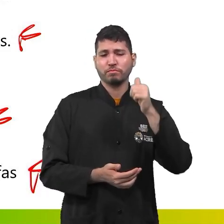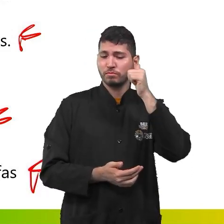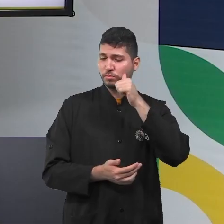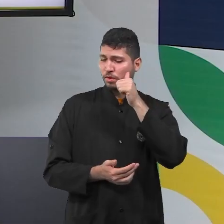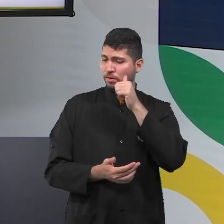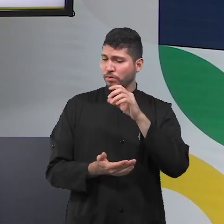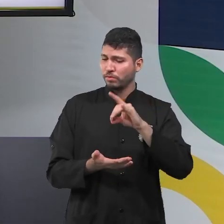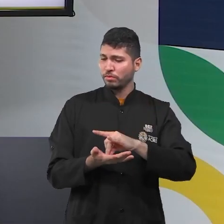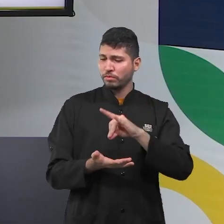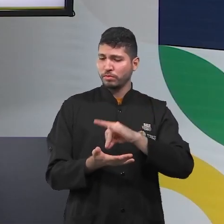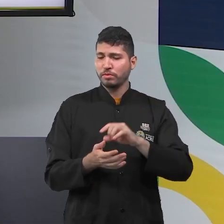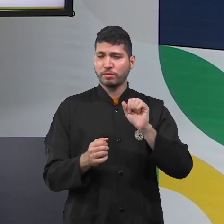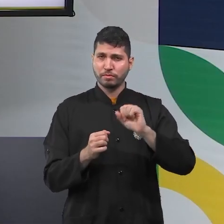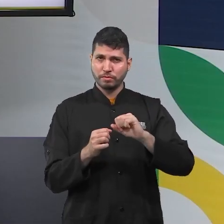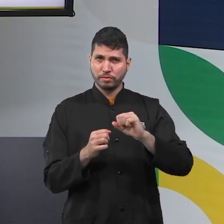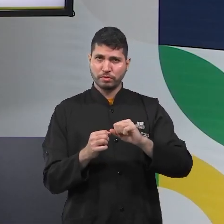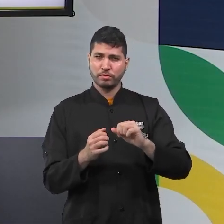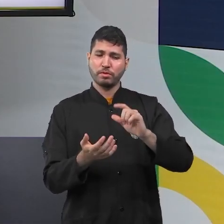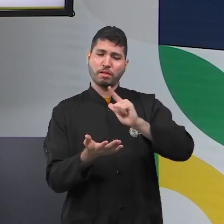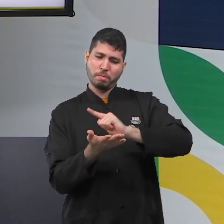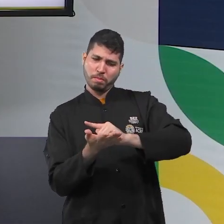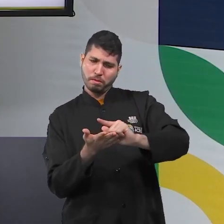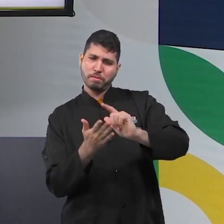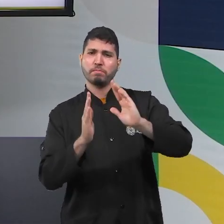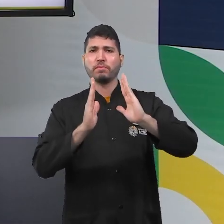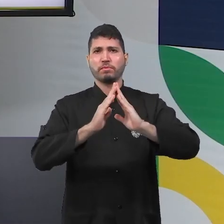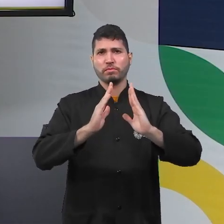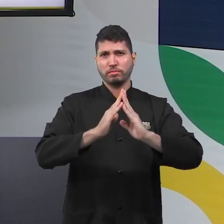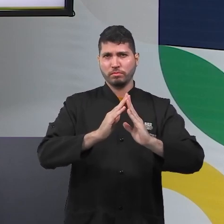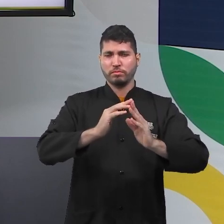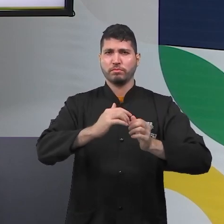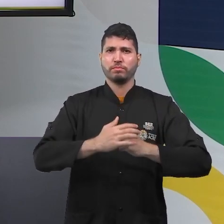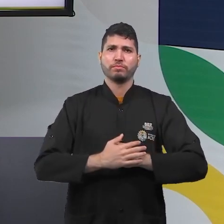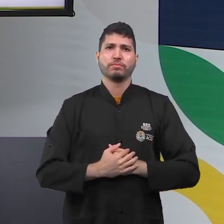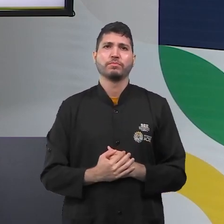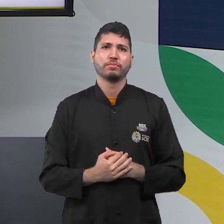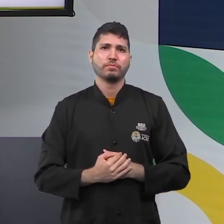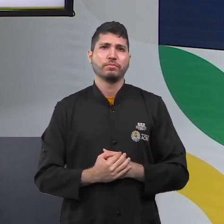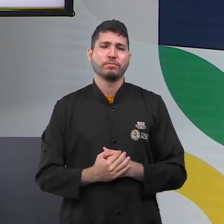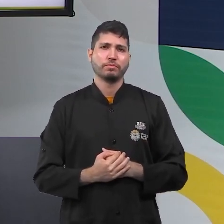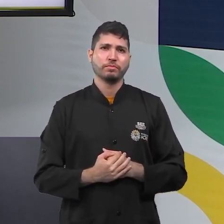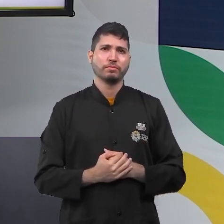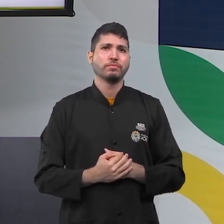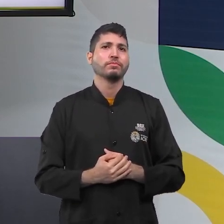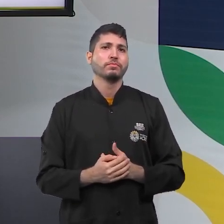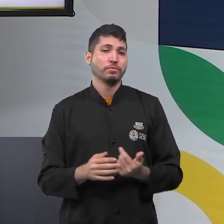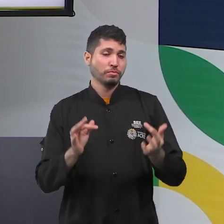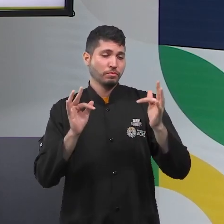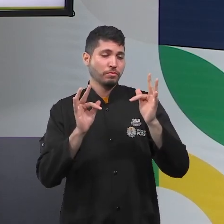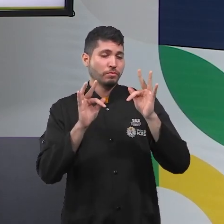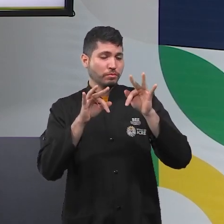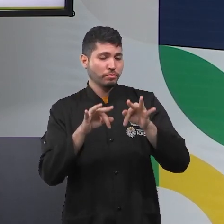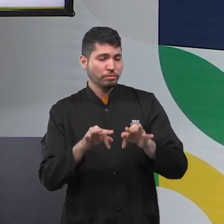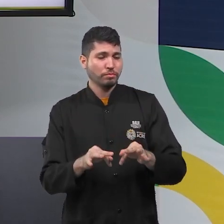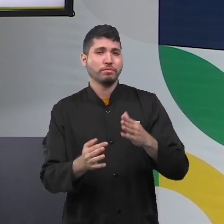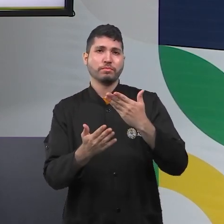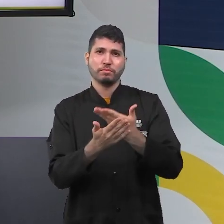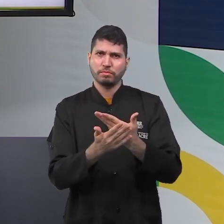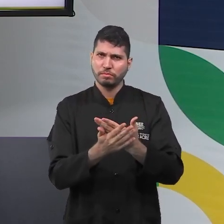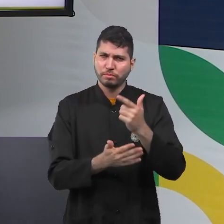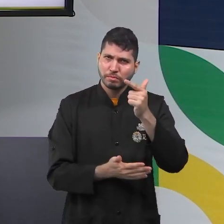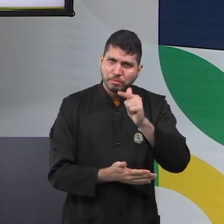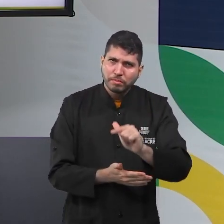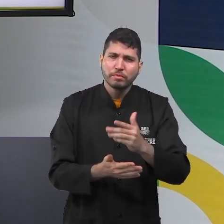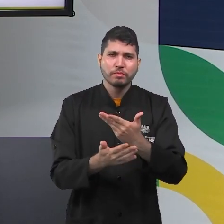realiza todas as tarefas domésticas. Então é isso, finalizamos aqui mais uma aula. Deixo sempre aberto